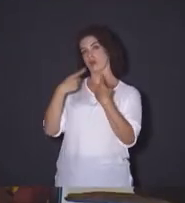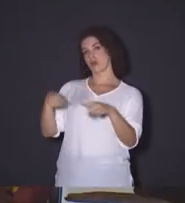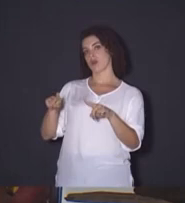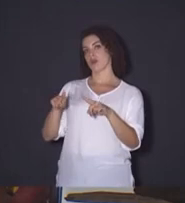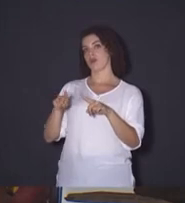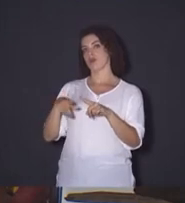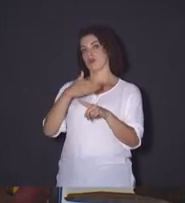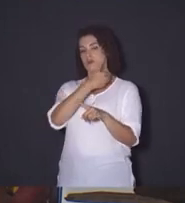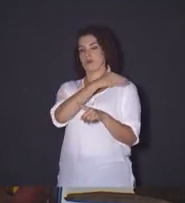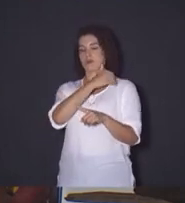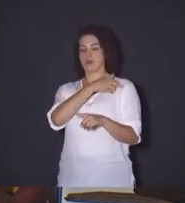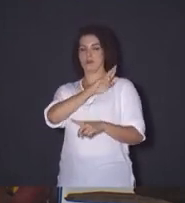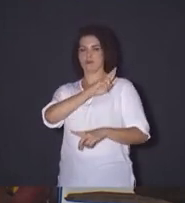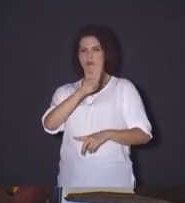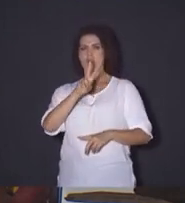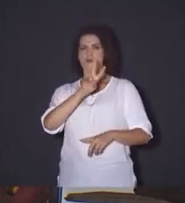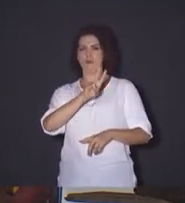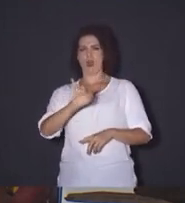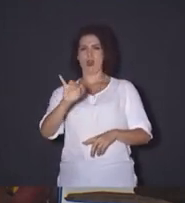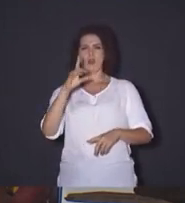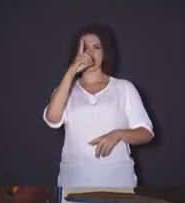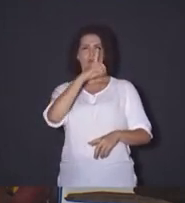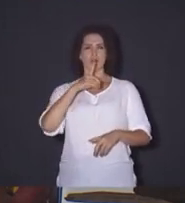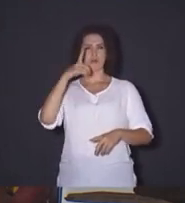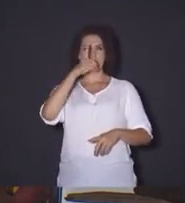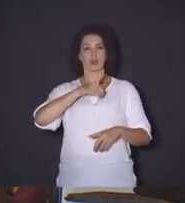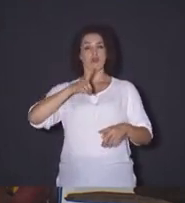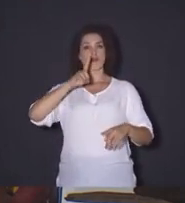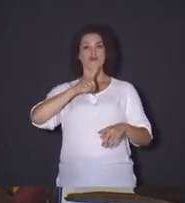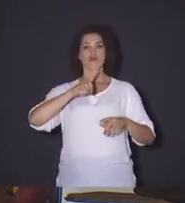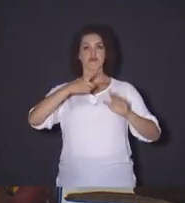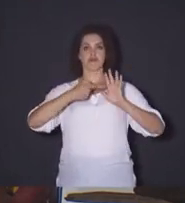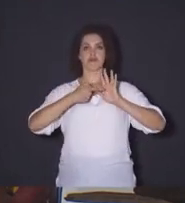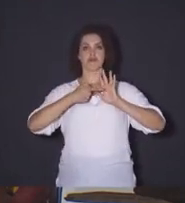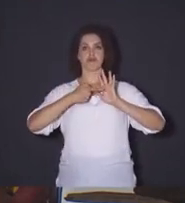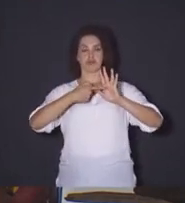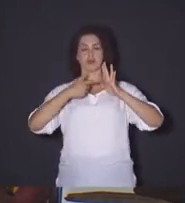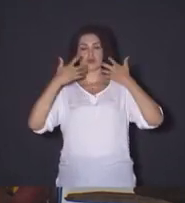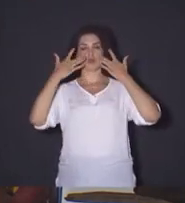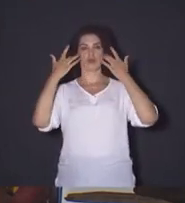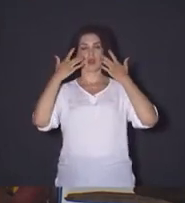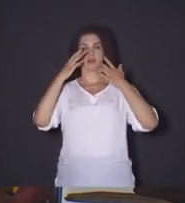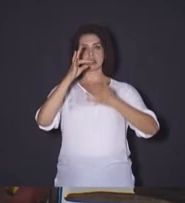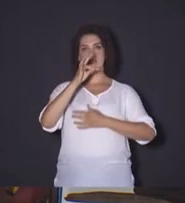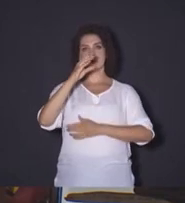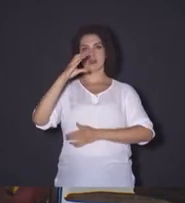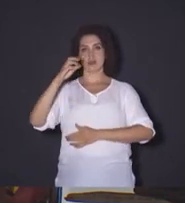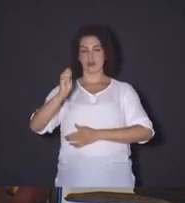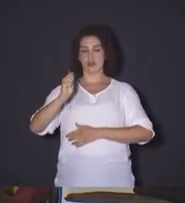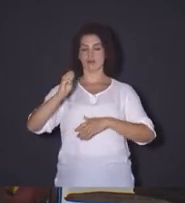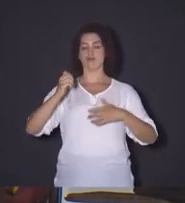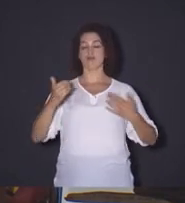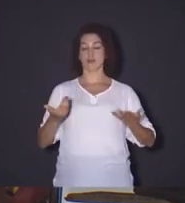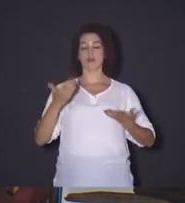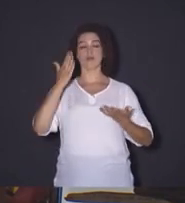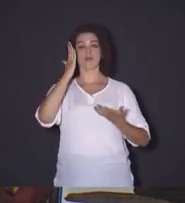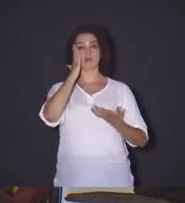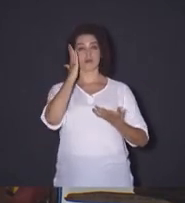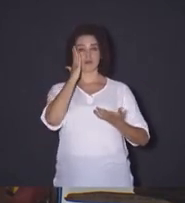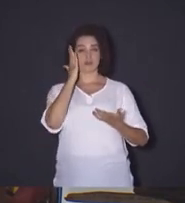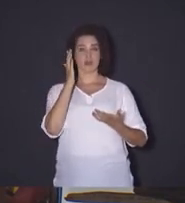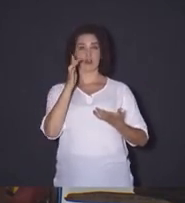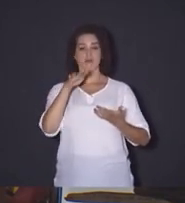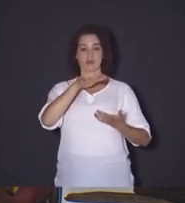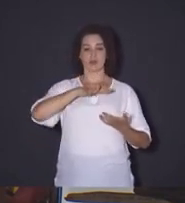grande evento no domingo no tca é ea gente sabe que os terrenos né como quilombo de